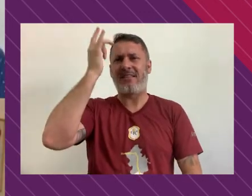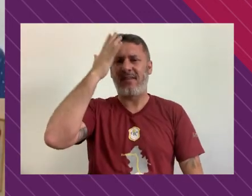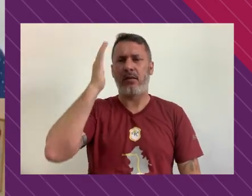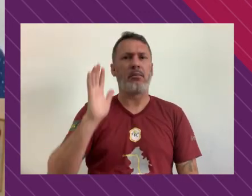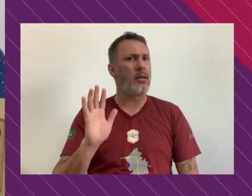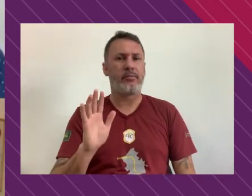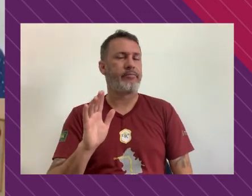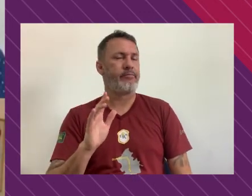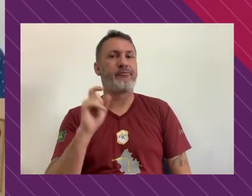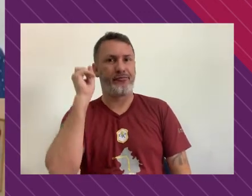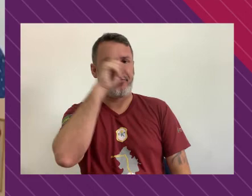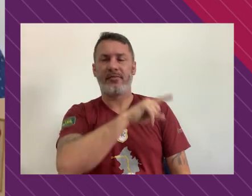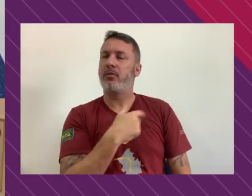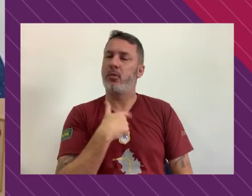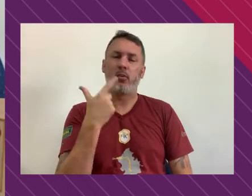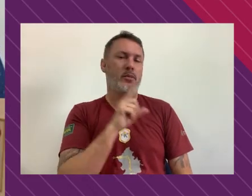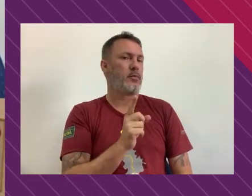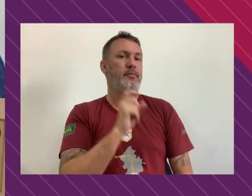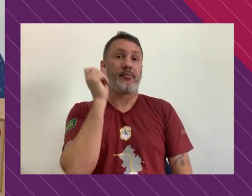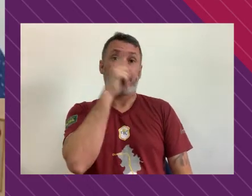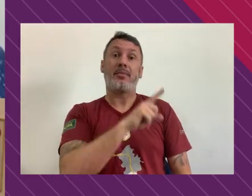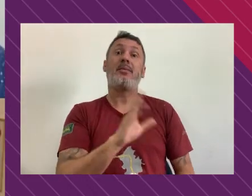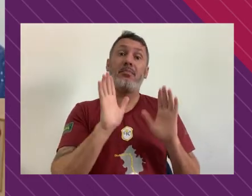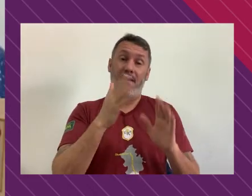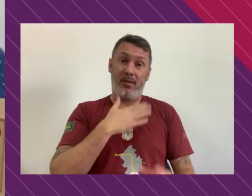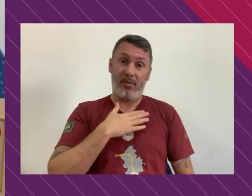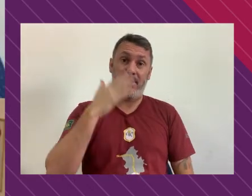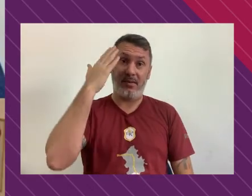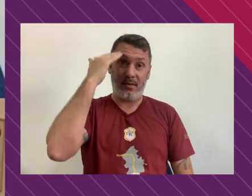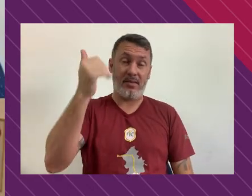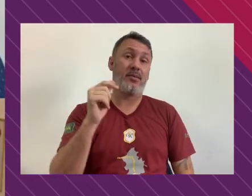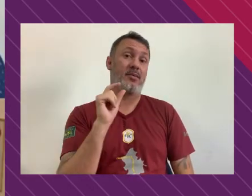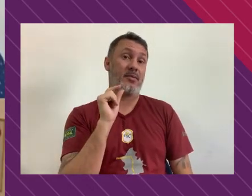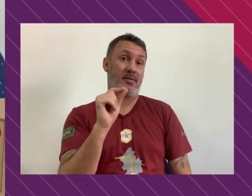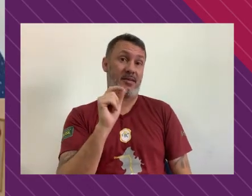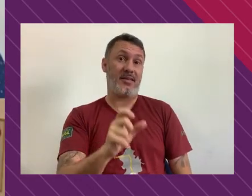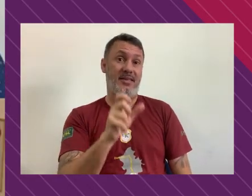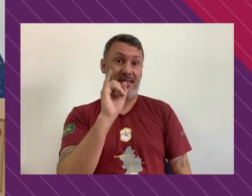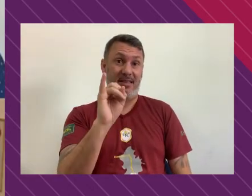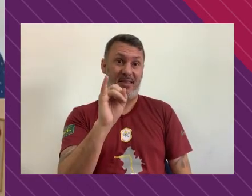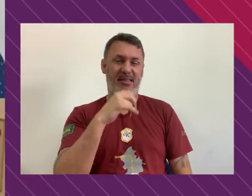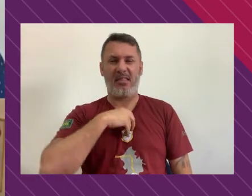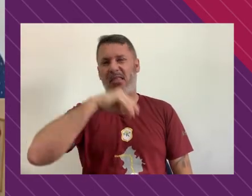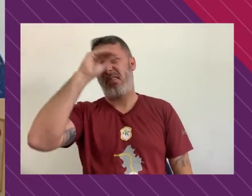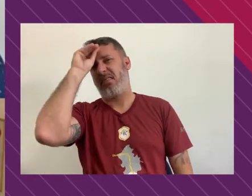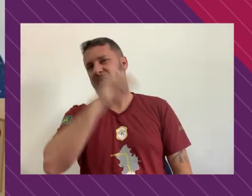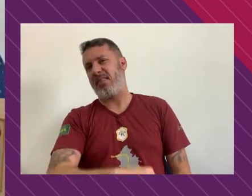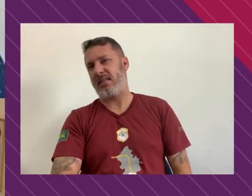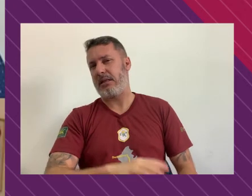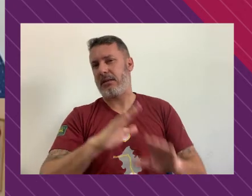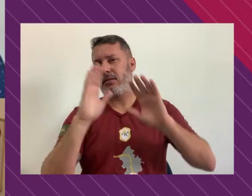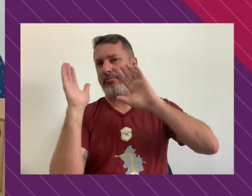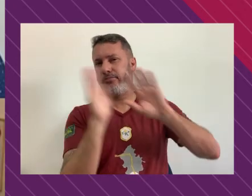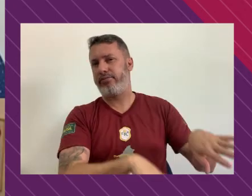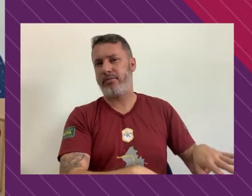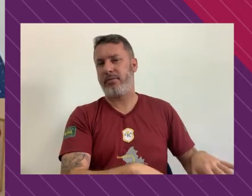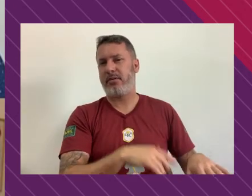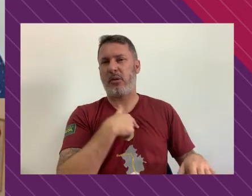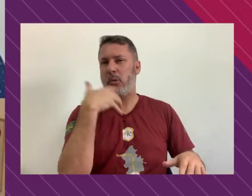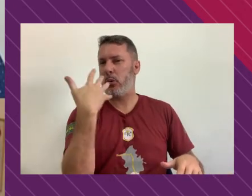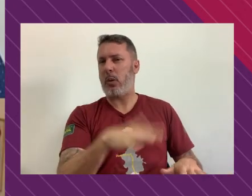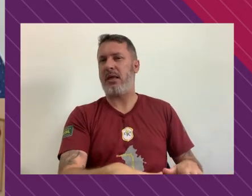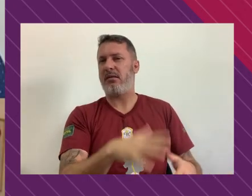você estuda hoje não necessariamente fala sobre a profissão que você vai exercer no futuro.